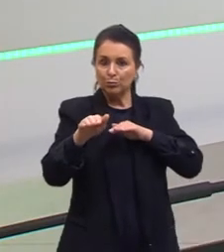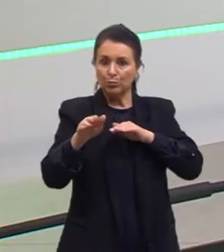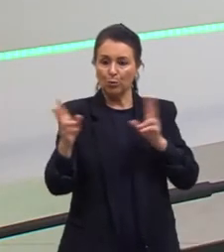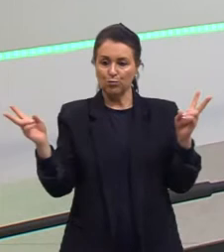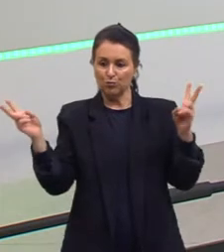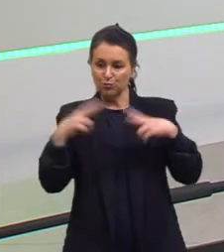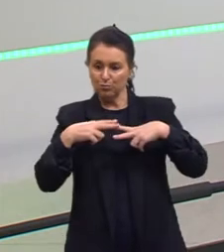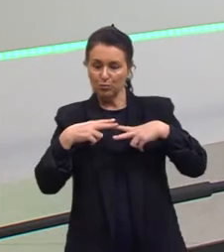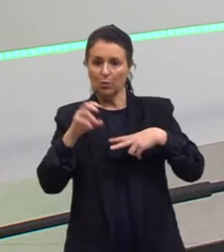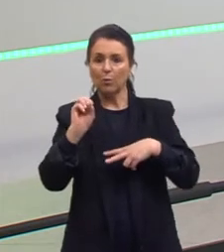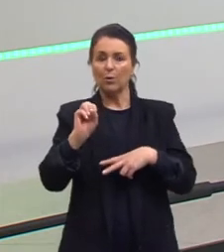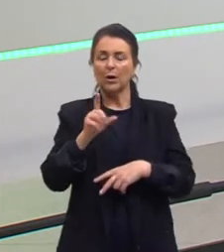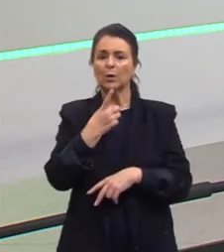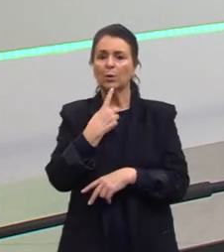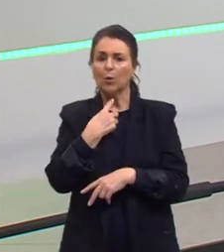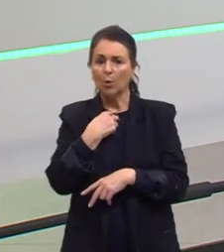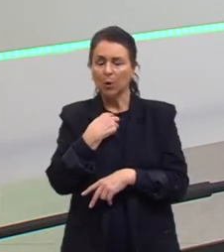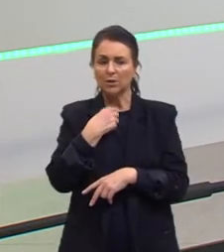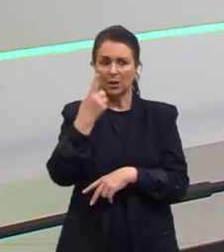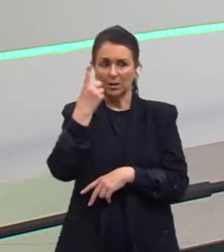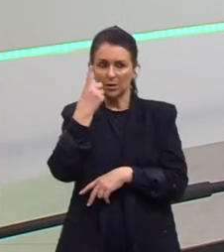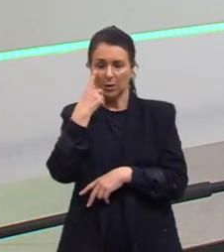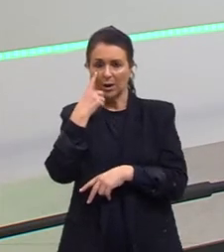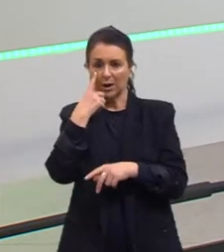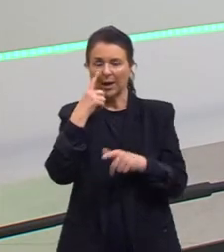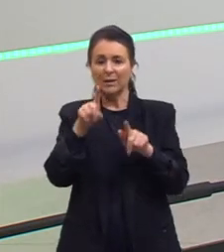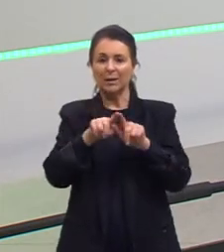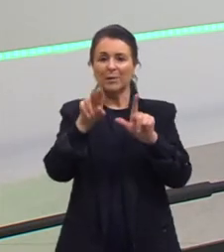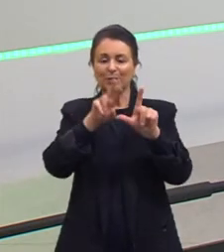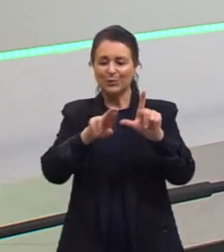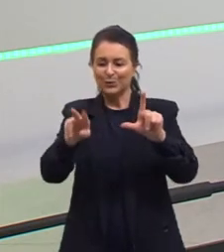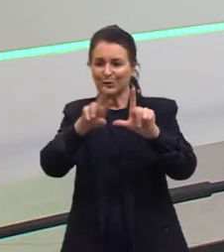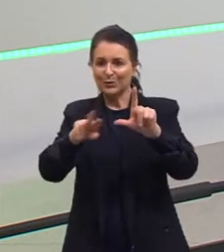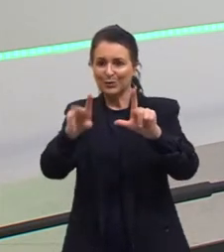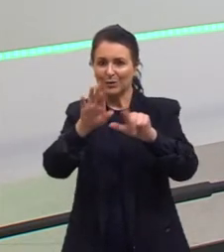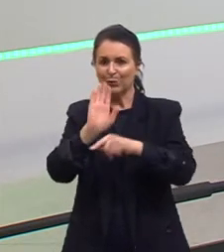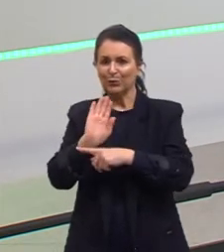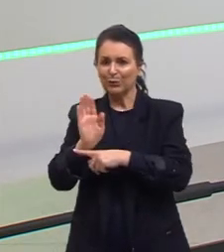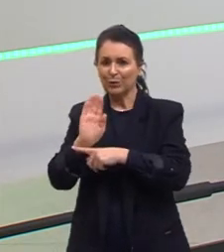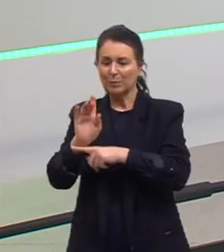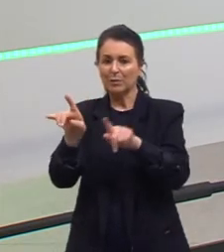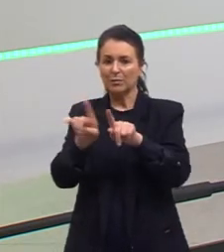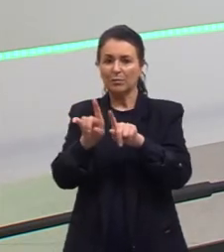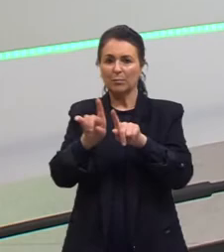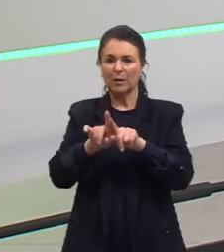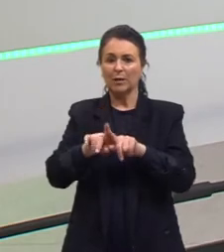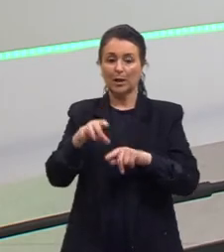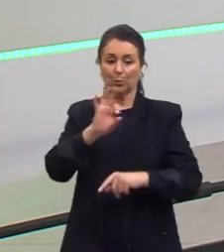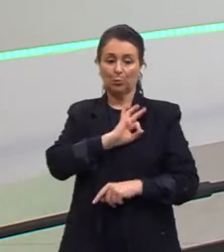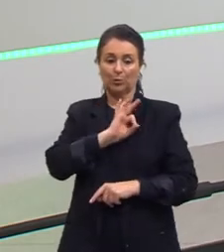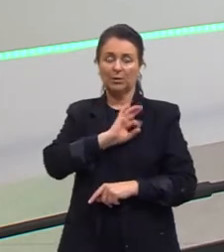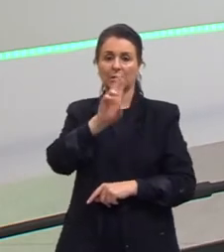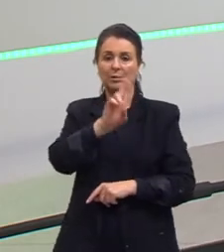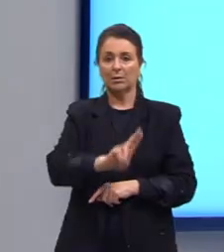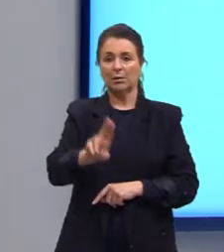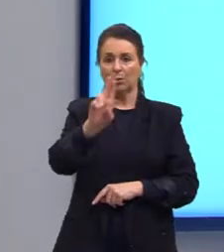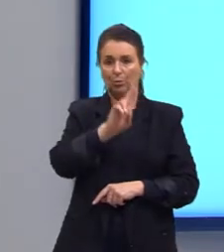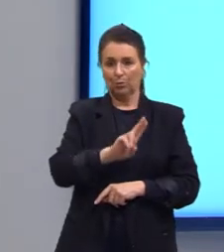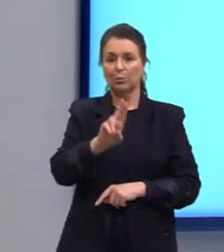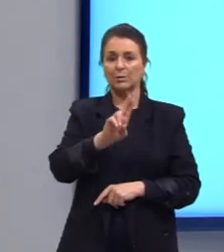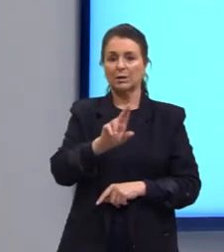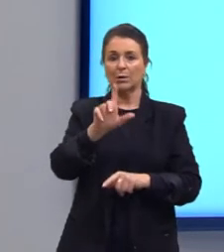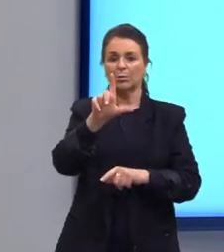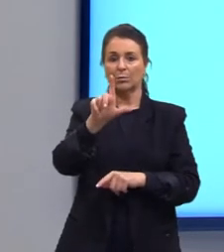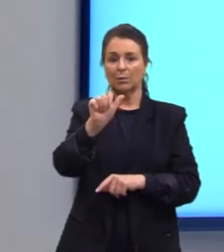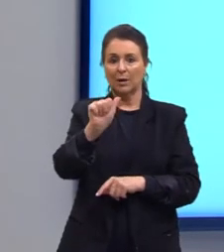ou quem gosta de assistir série filme que tem principalmente cenas policiais acaba vendo a utilização